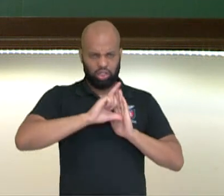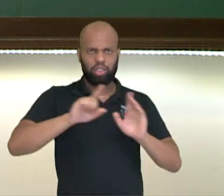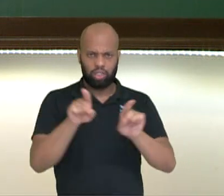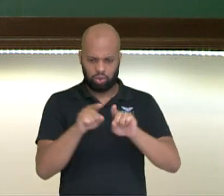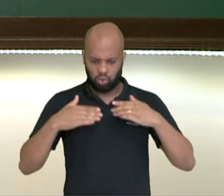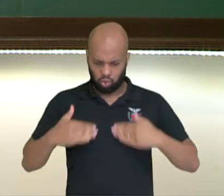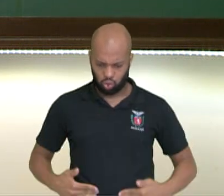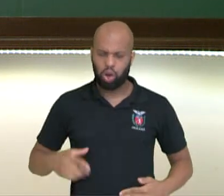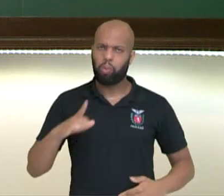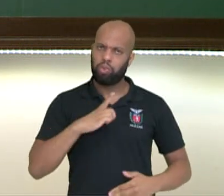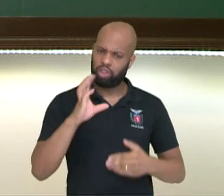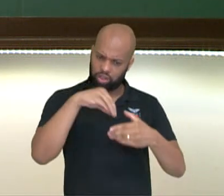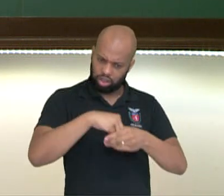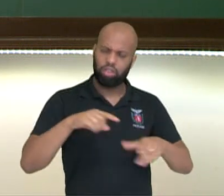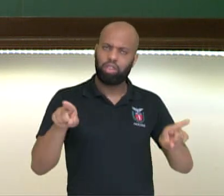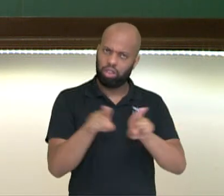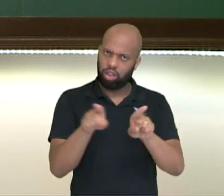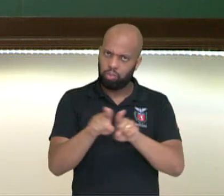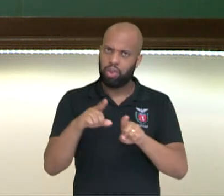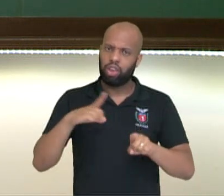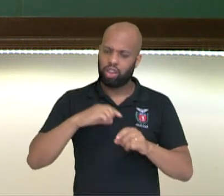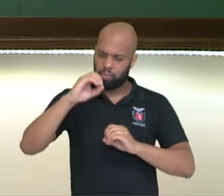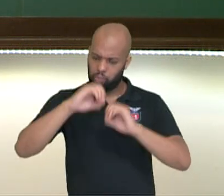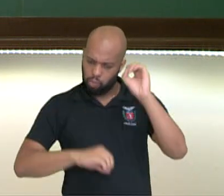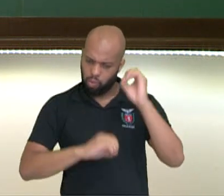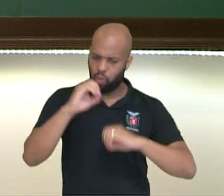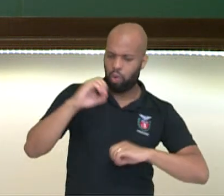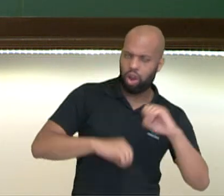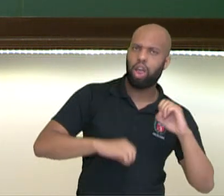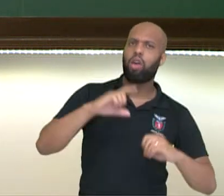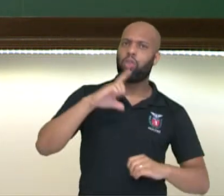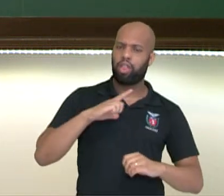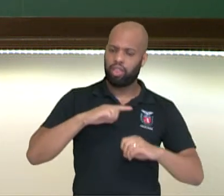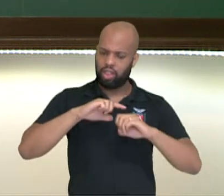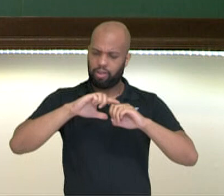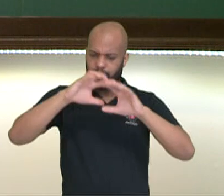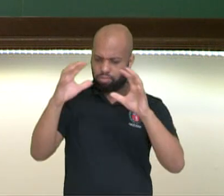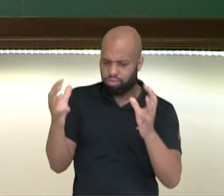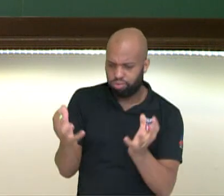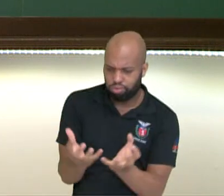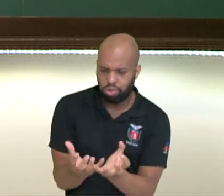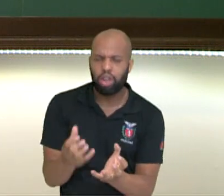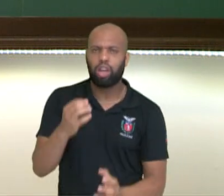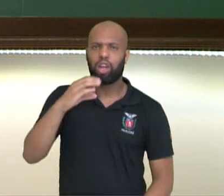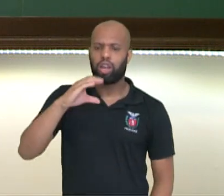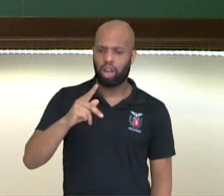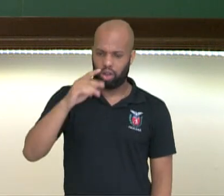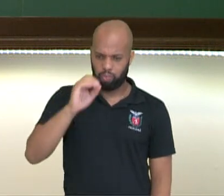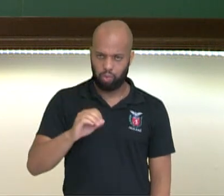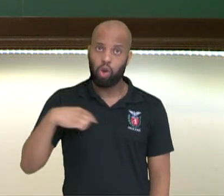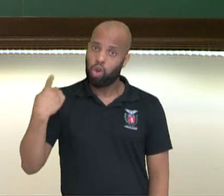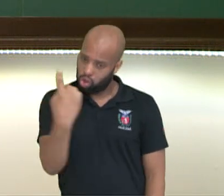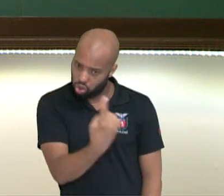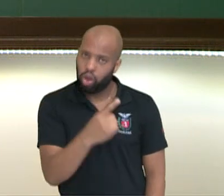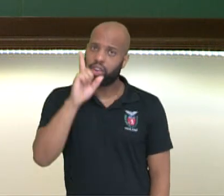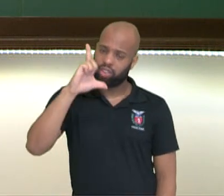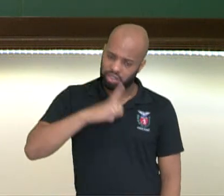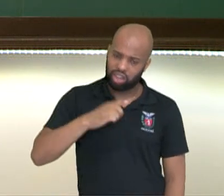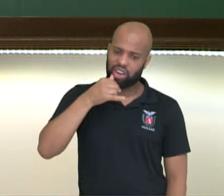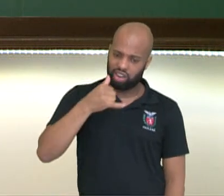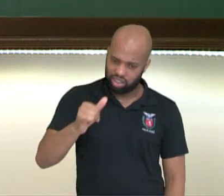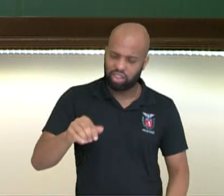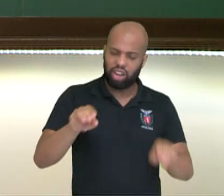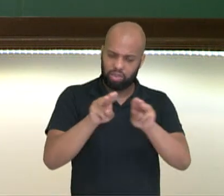dela é formado por campos elétricos, por moléculas de campos elétricos. Nós seres humanos somos seres eletromagnéticos.